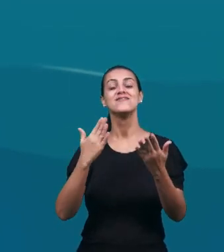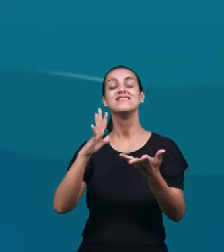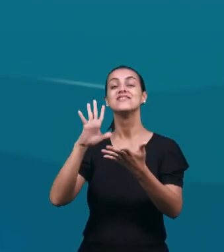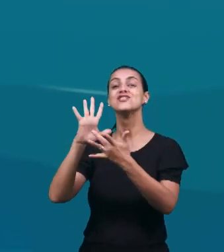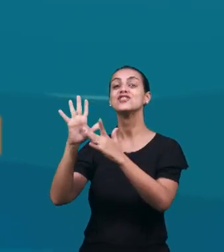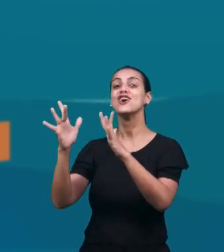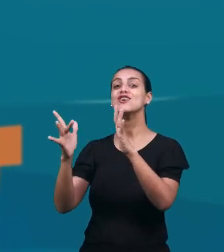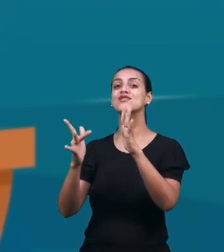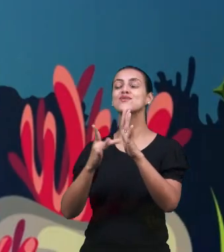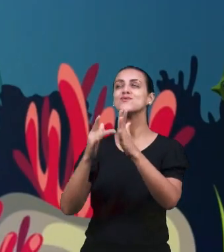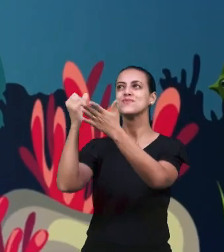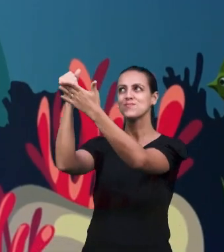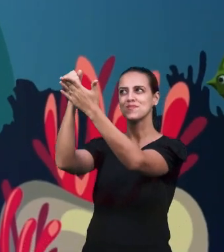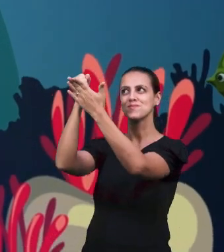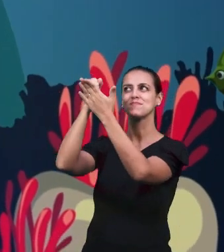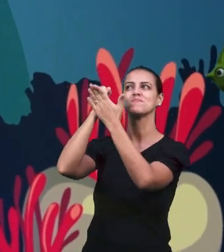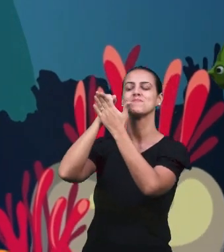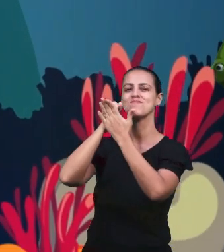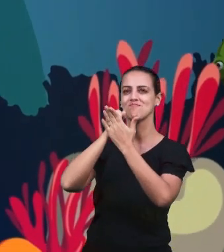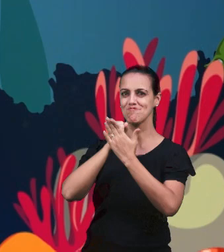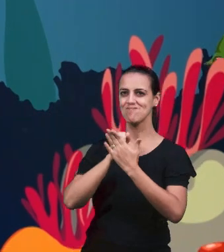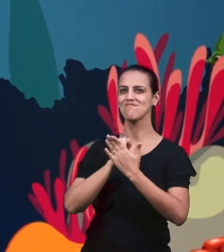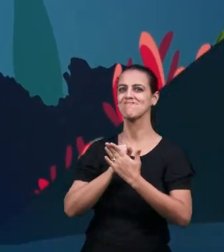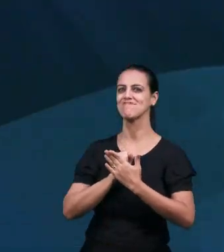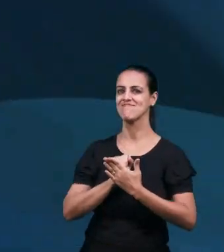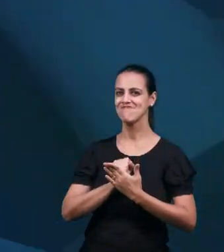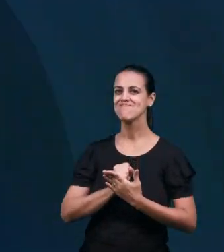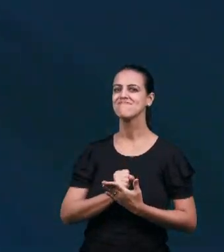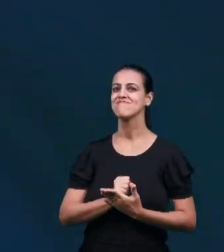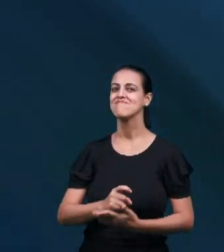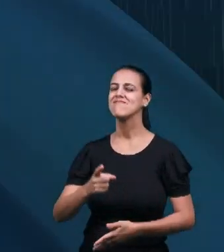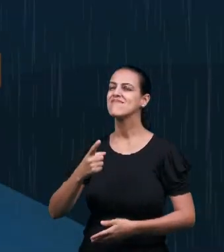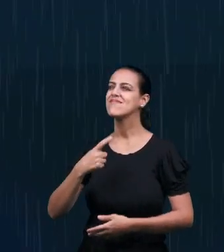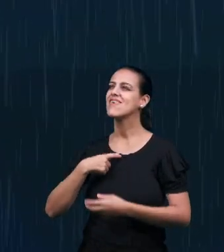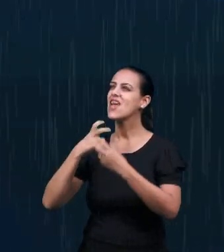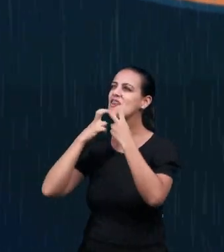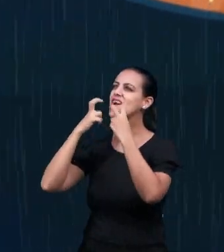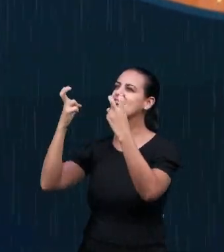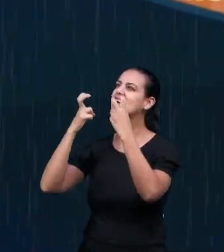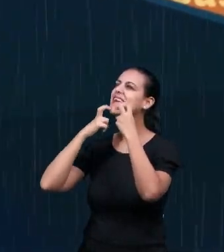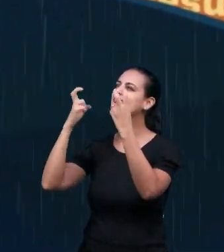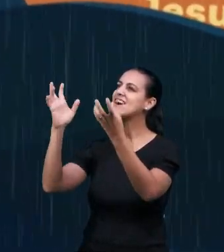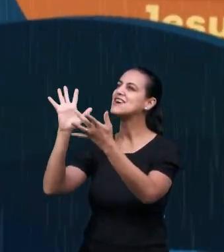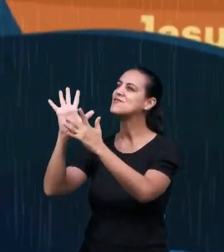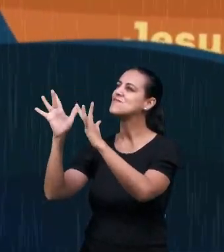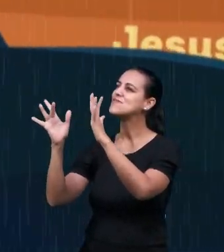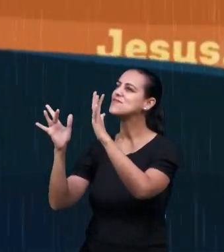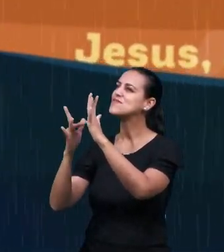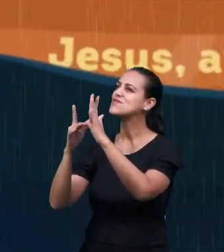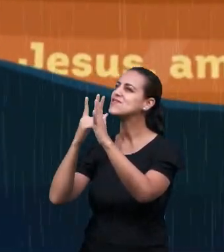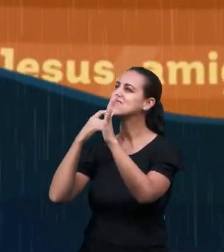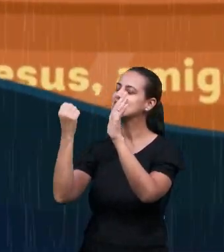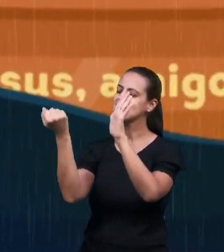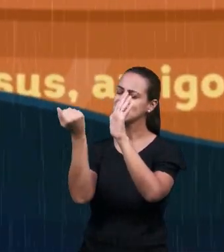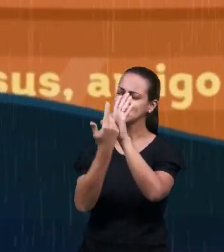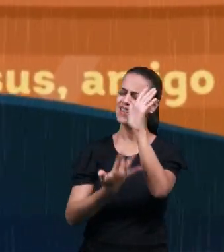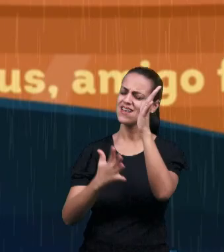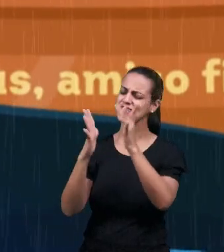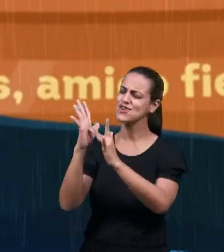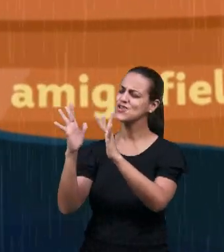a Jesus, vou a âncora lançar. Vou a Jesus, com seu